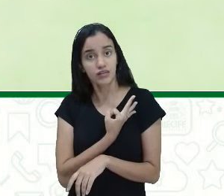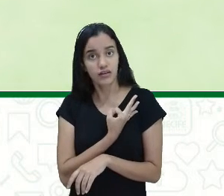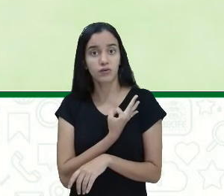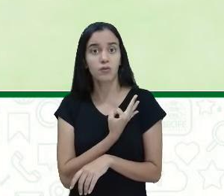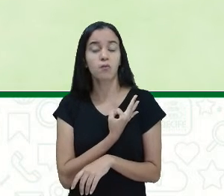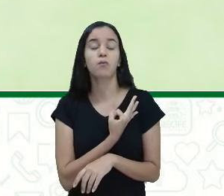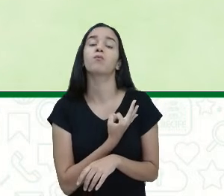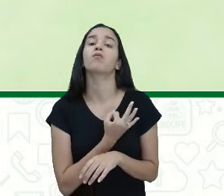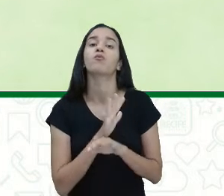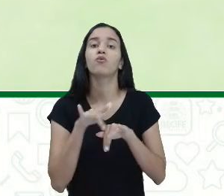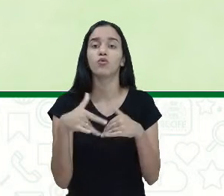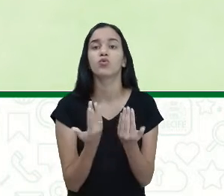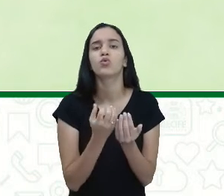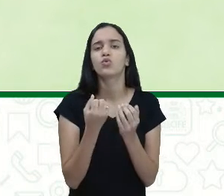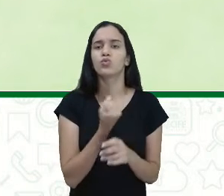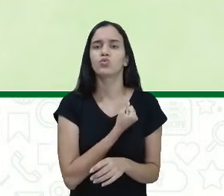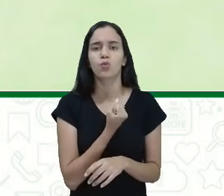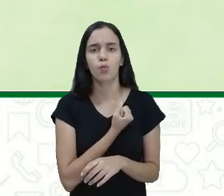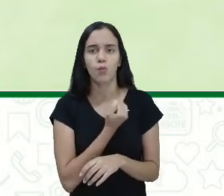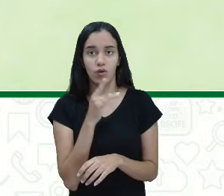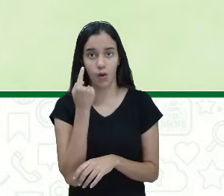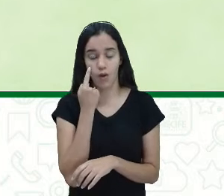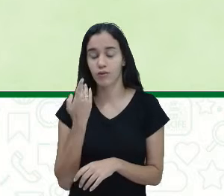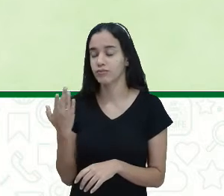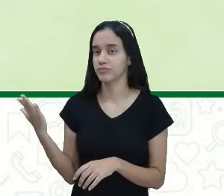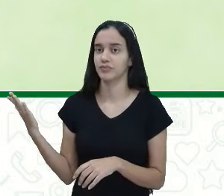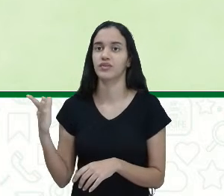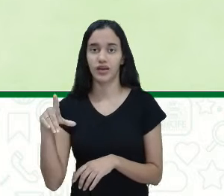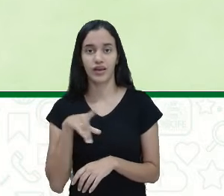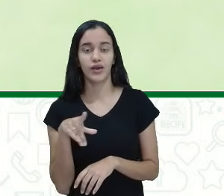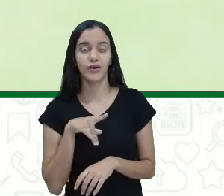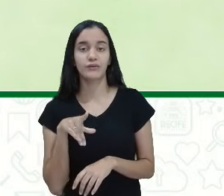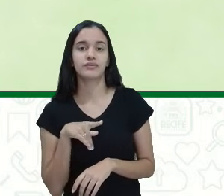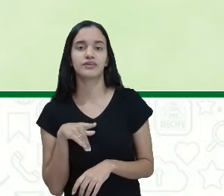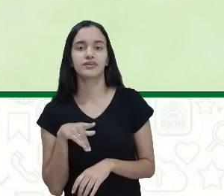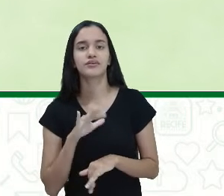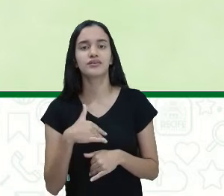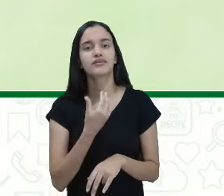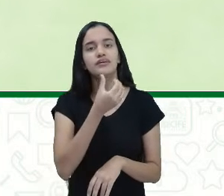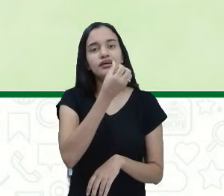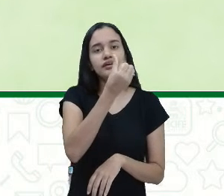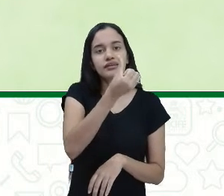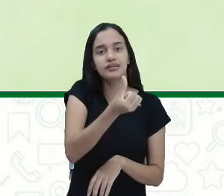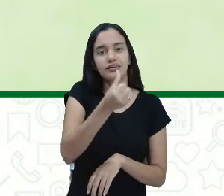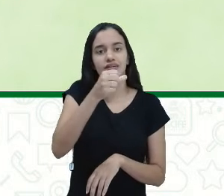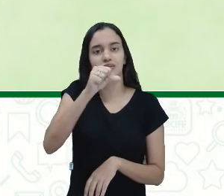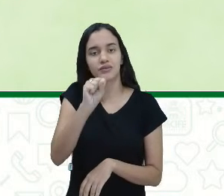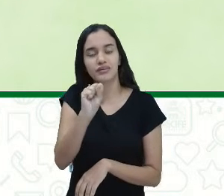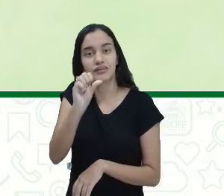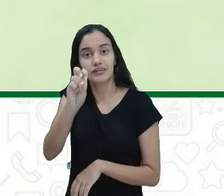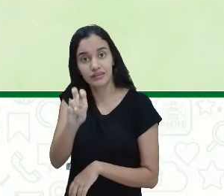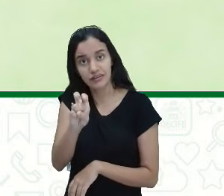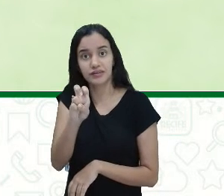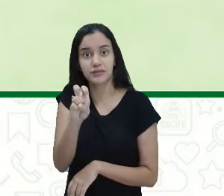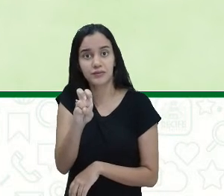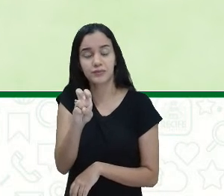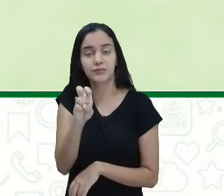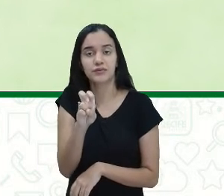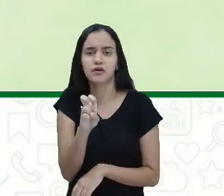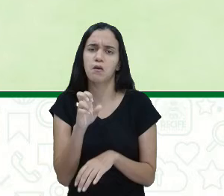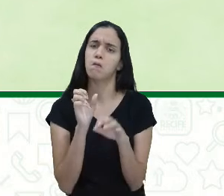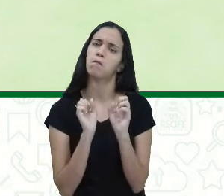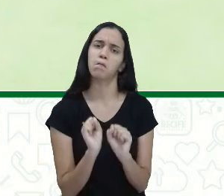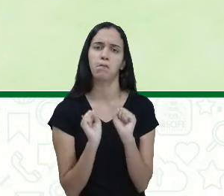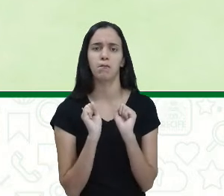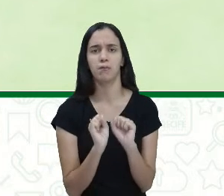número dessa forma. Olha só, eu tenho aí o número 685.